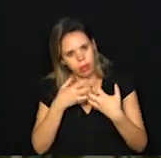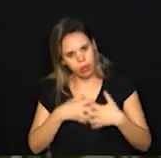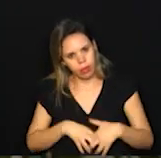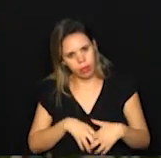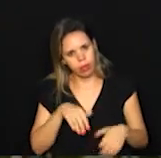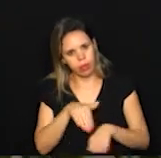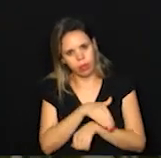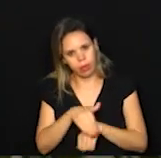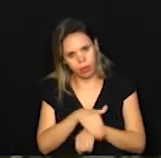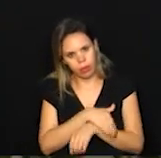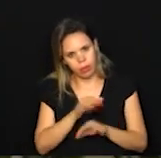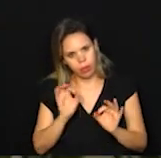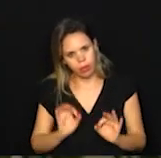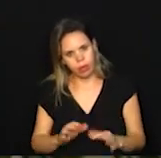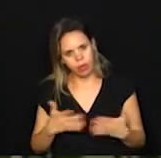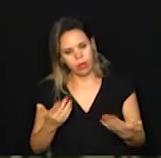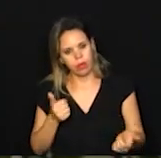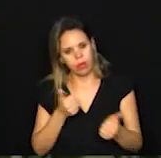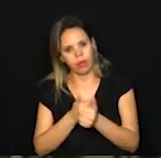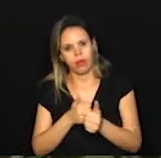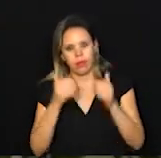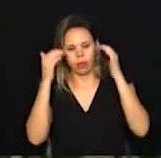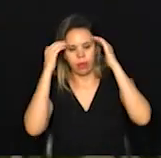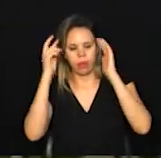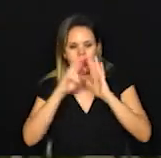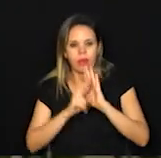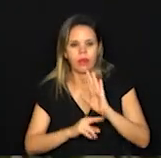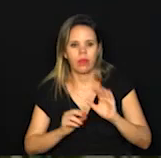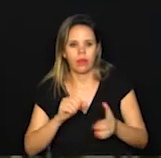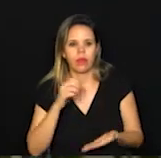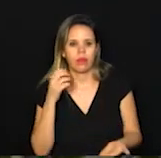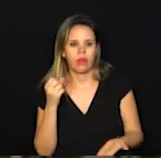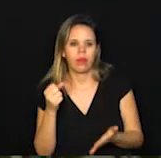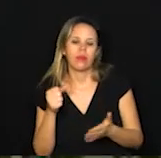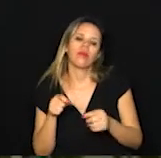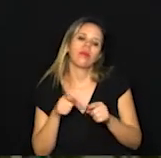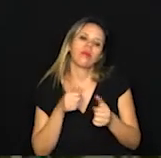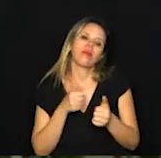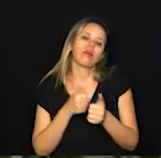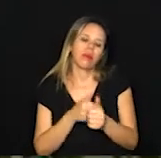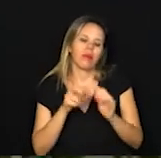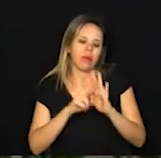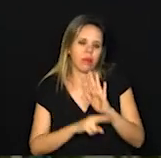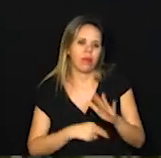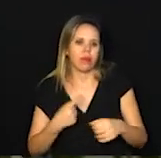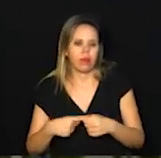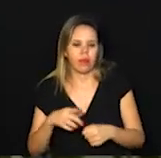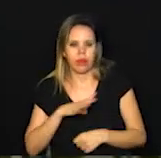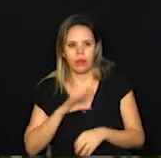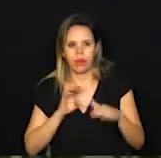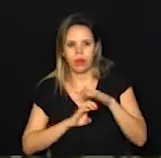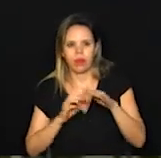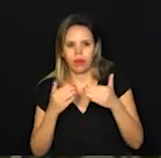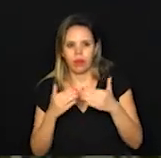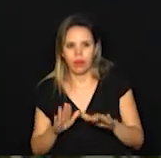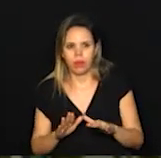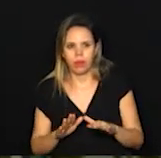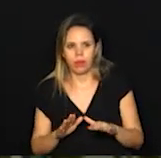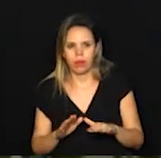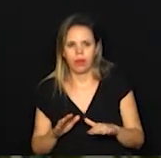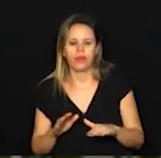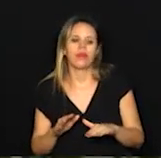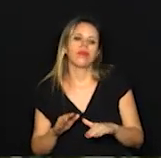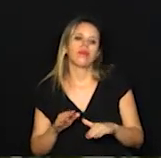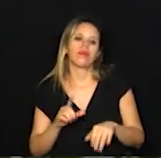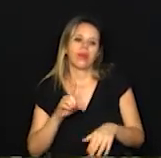naquele endereço estabelecido, seguindo todas as normas regidas pelo município. Sempre que uma empresa é aberta, o alvará